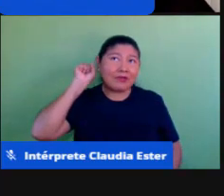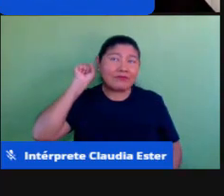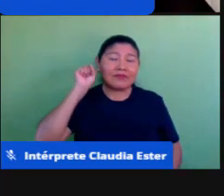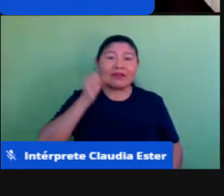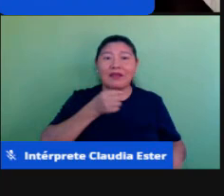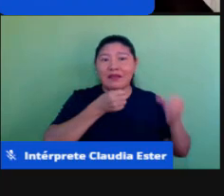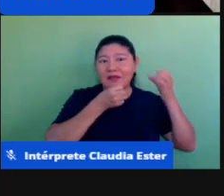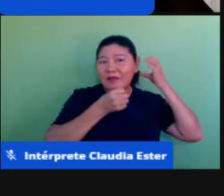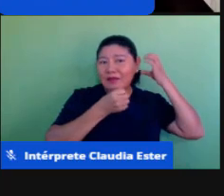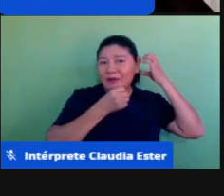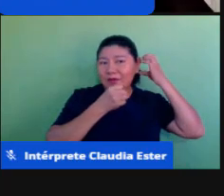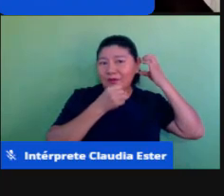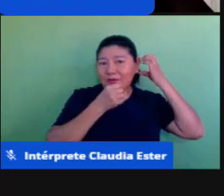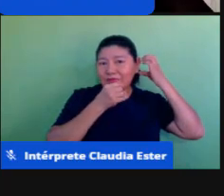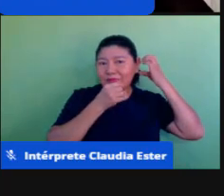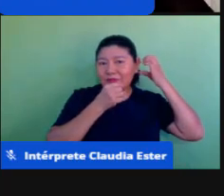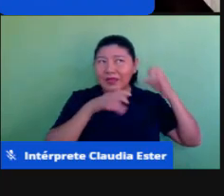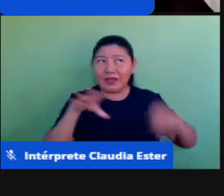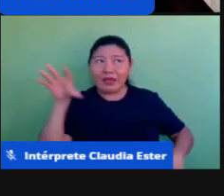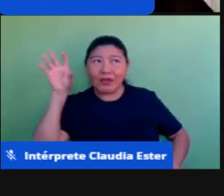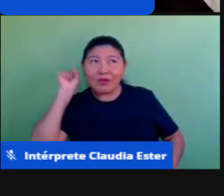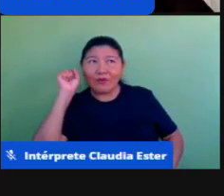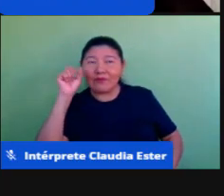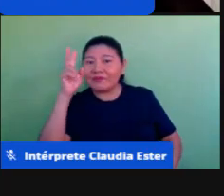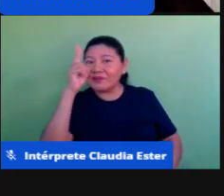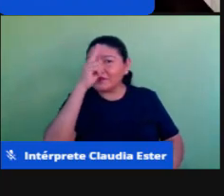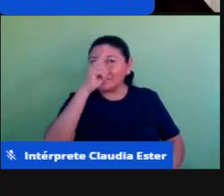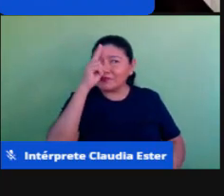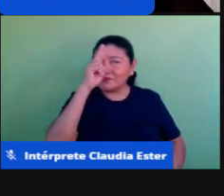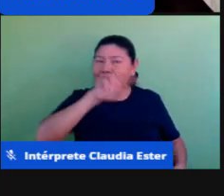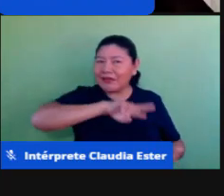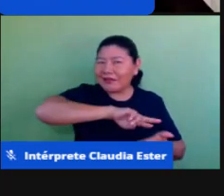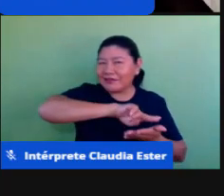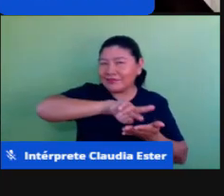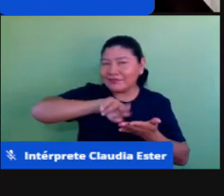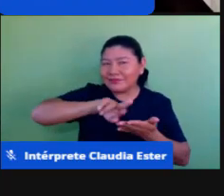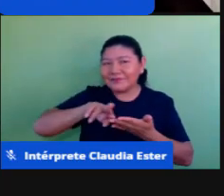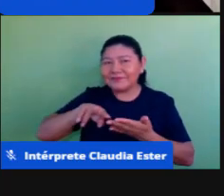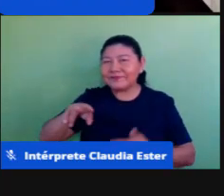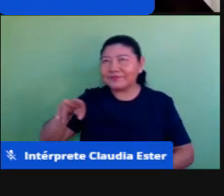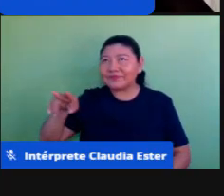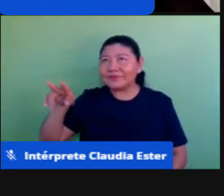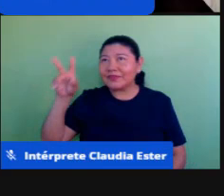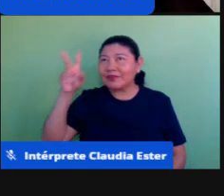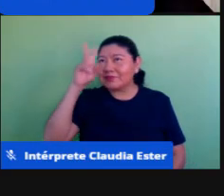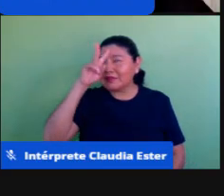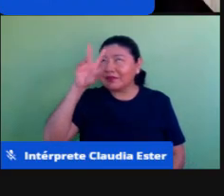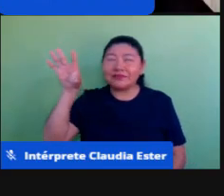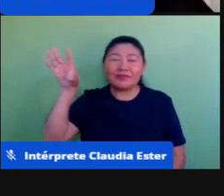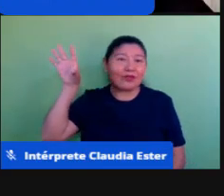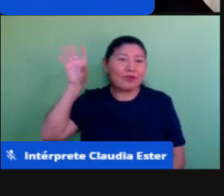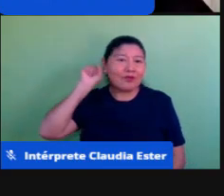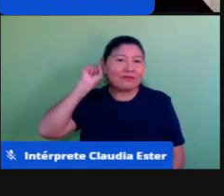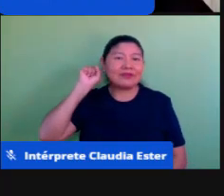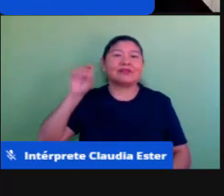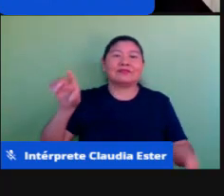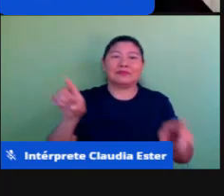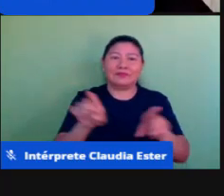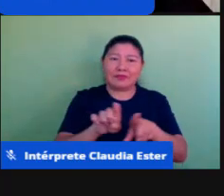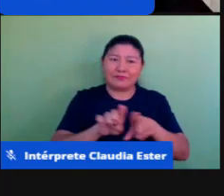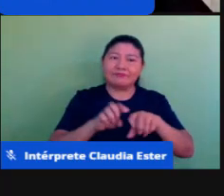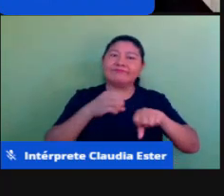Que conta a história, tem várias histórias que vocês podem estar compartilhando